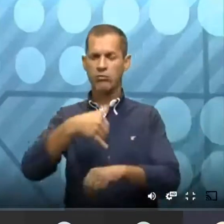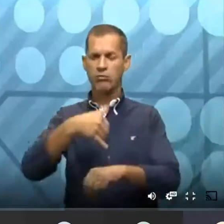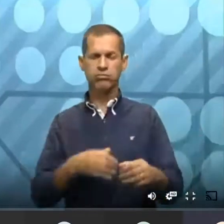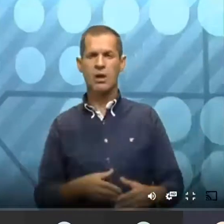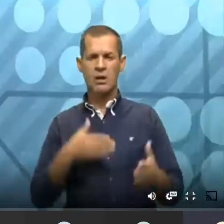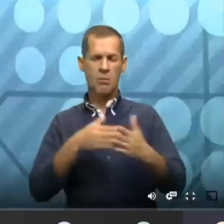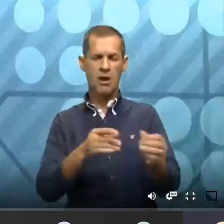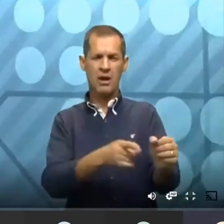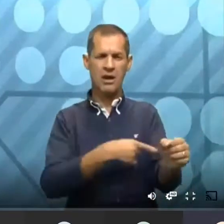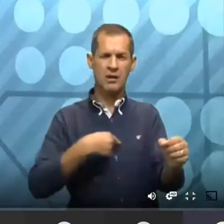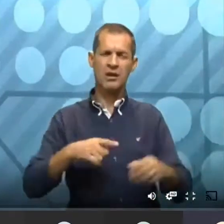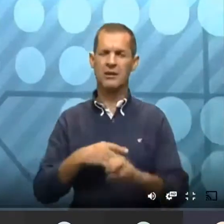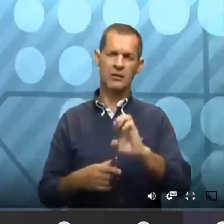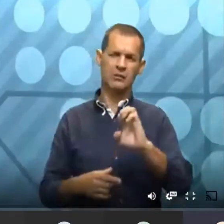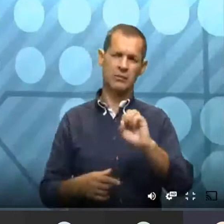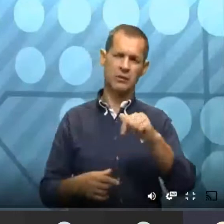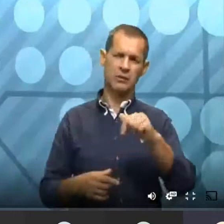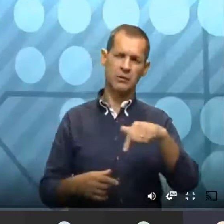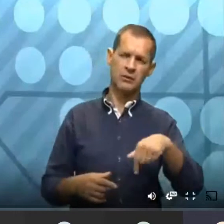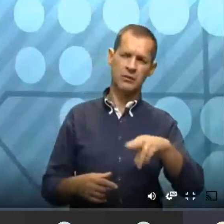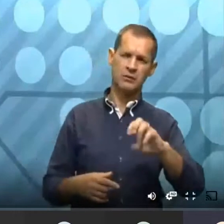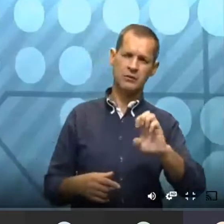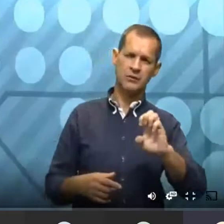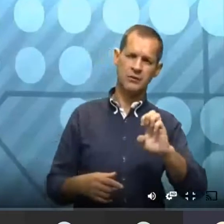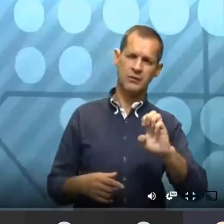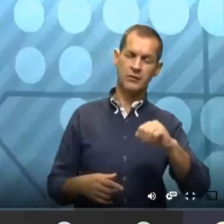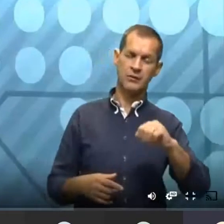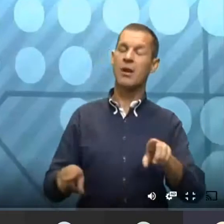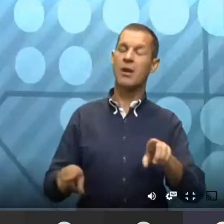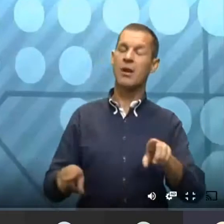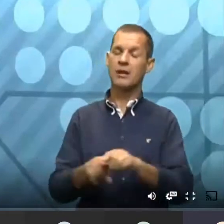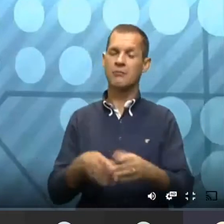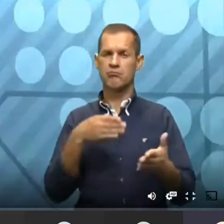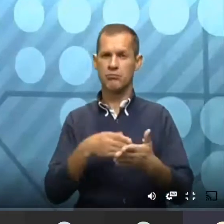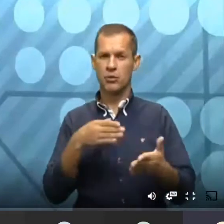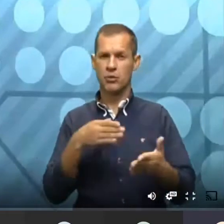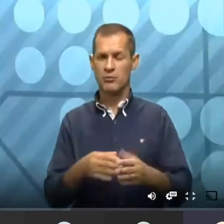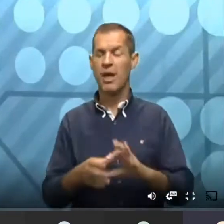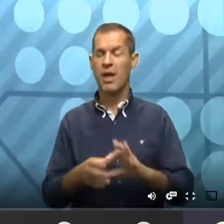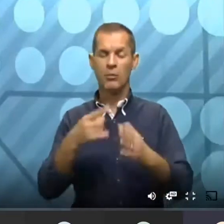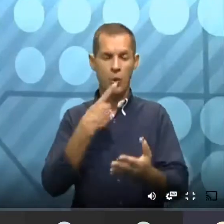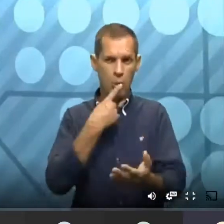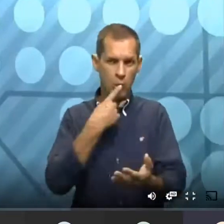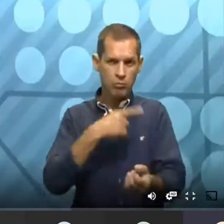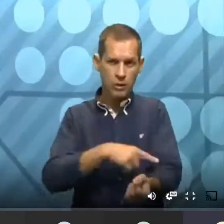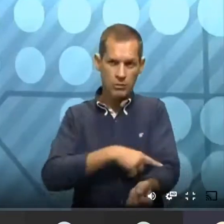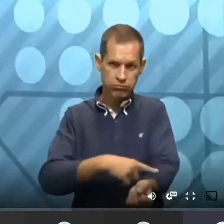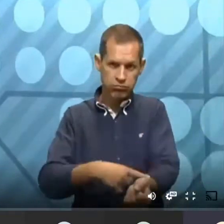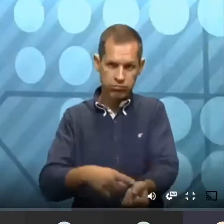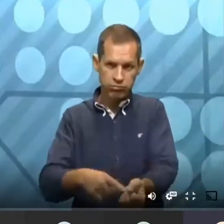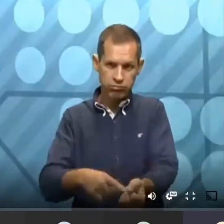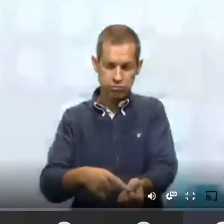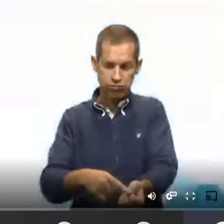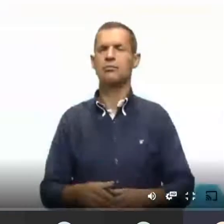entupir a artéria, vai causar uma isquemia que vai bloquear o fluxo sanguíneo, certo? Voltar para o